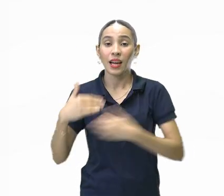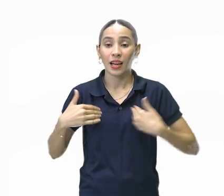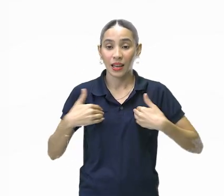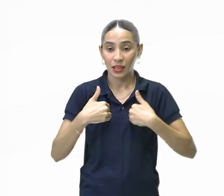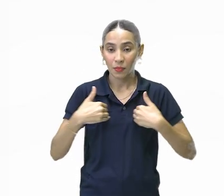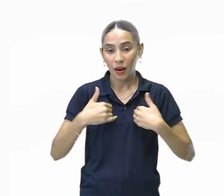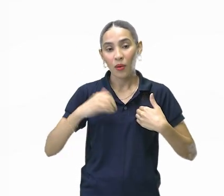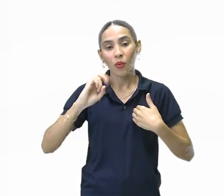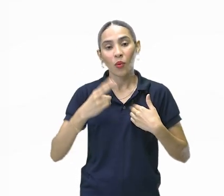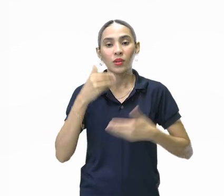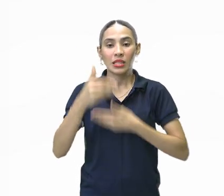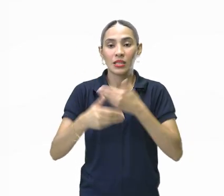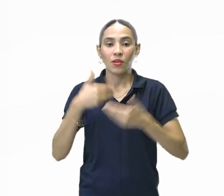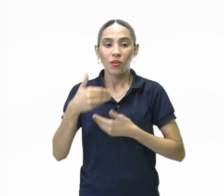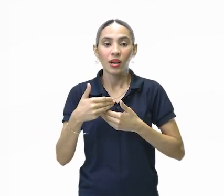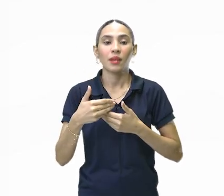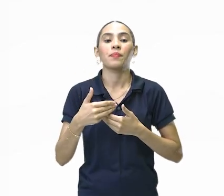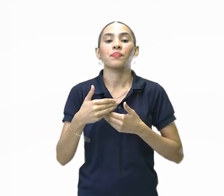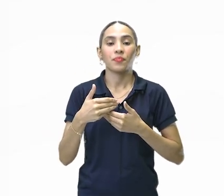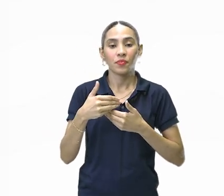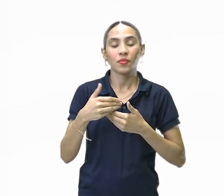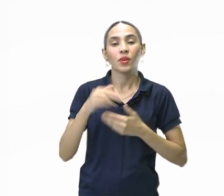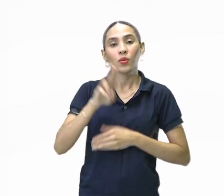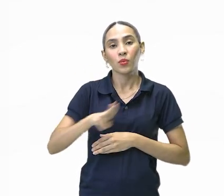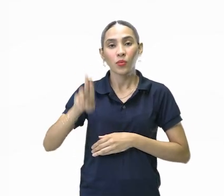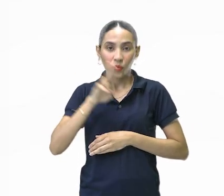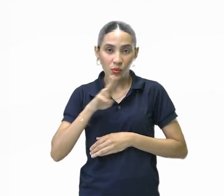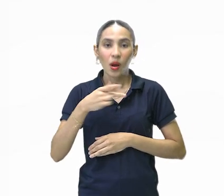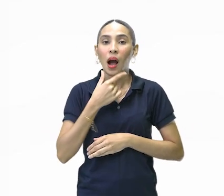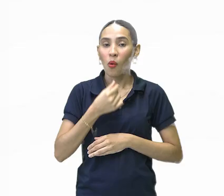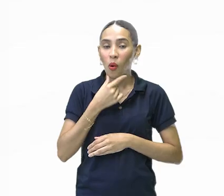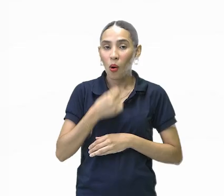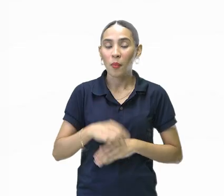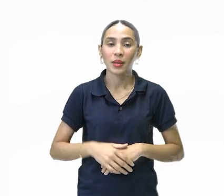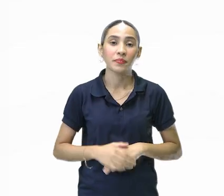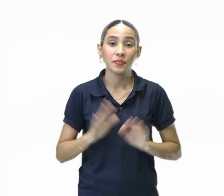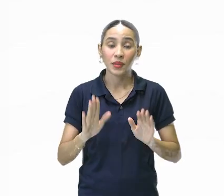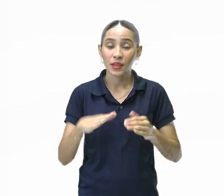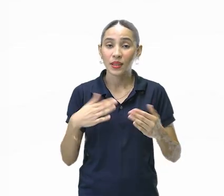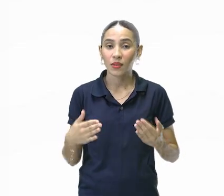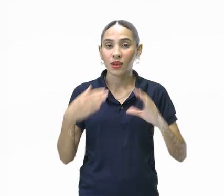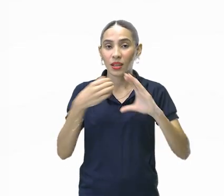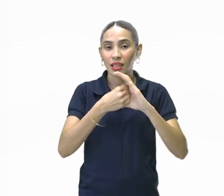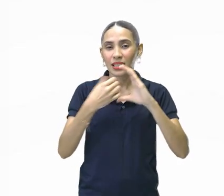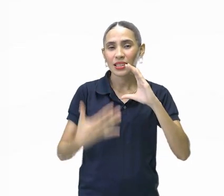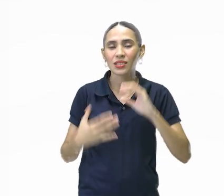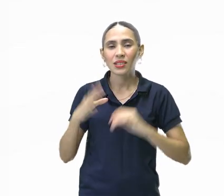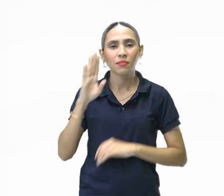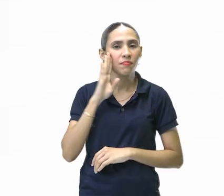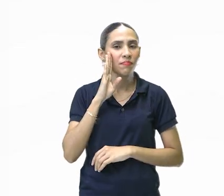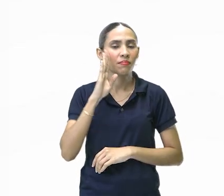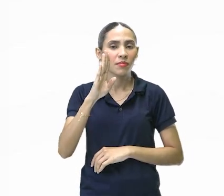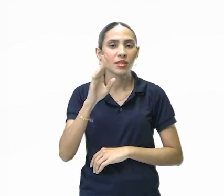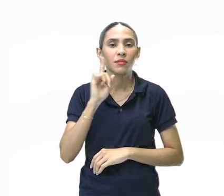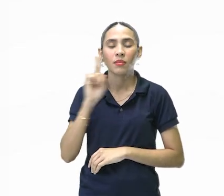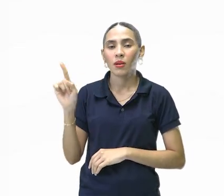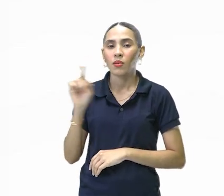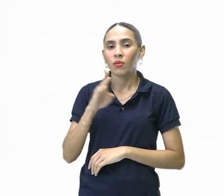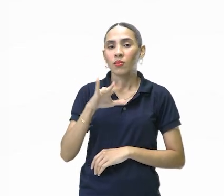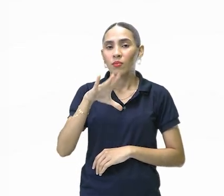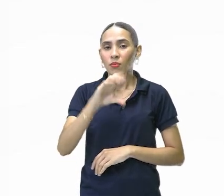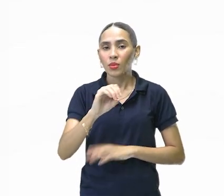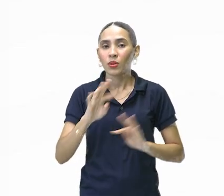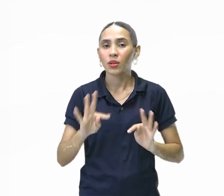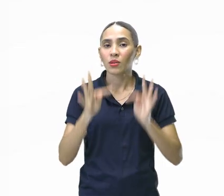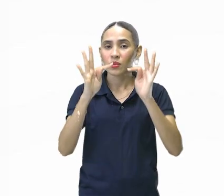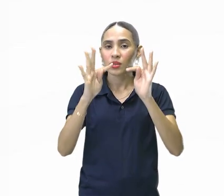ou desenvolver processos úteis ao homem. Então, a característica-chave da biotecnologia